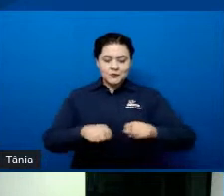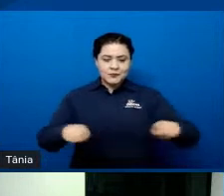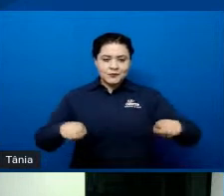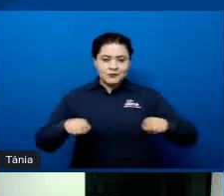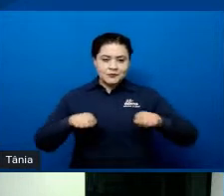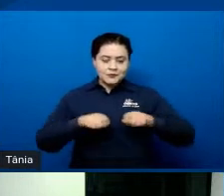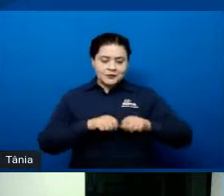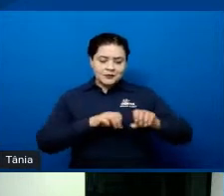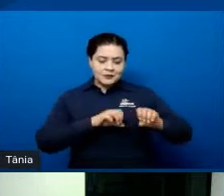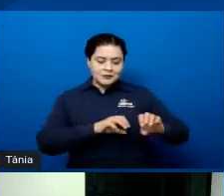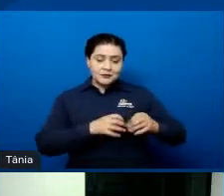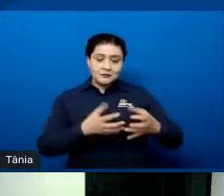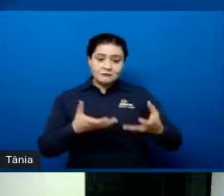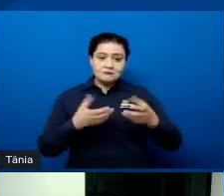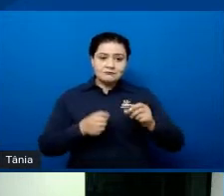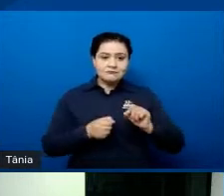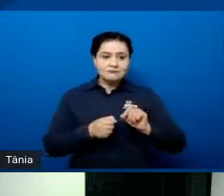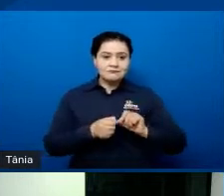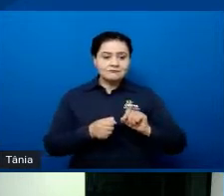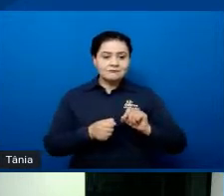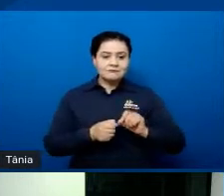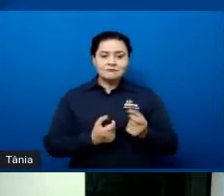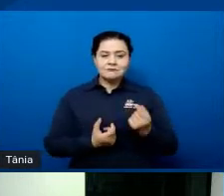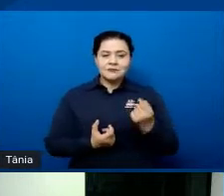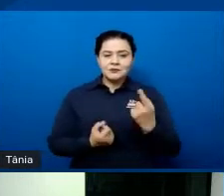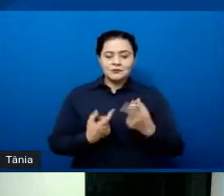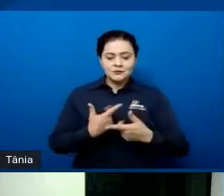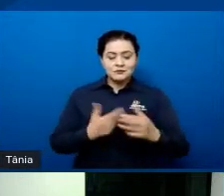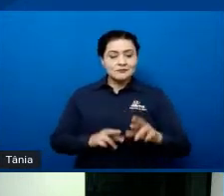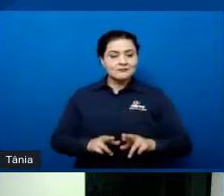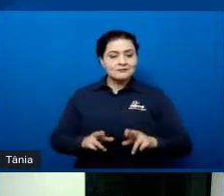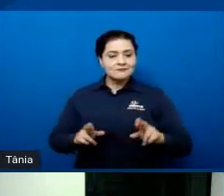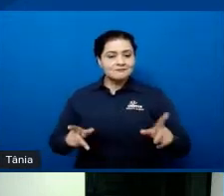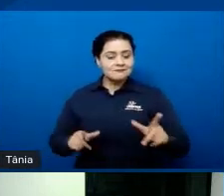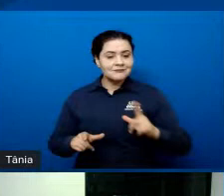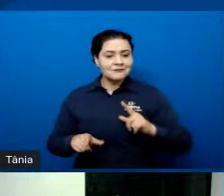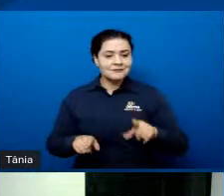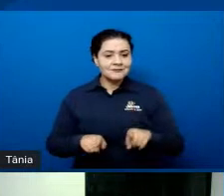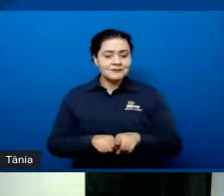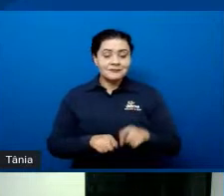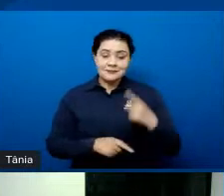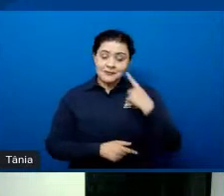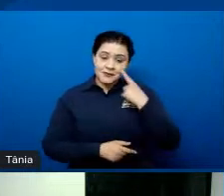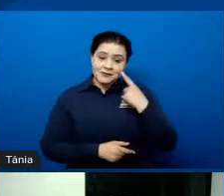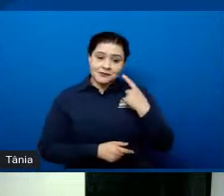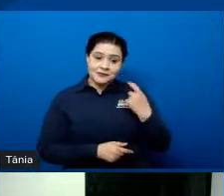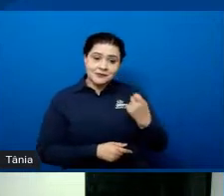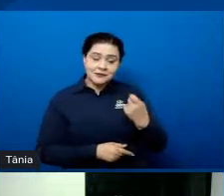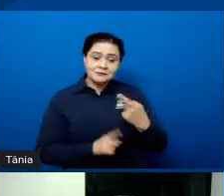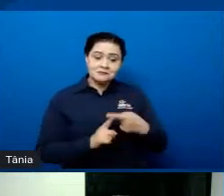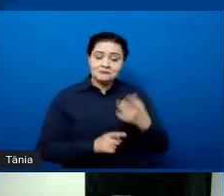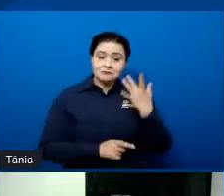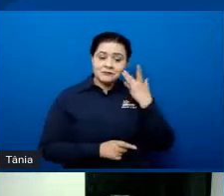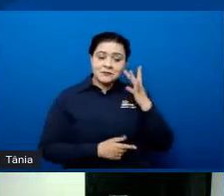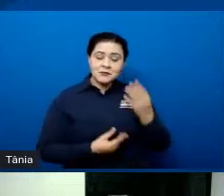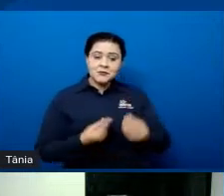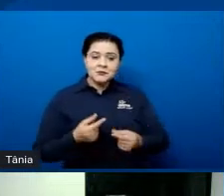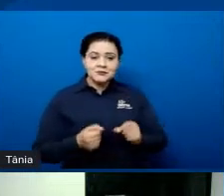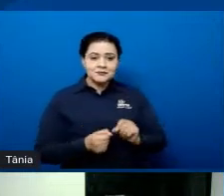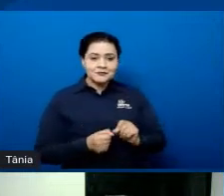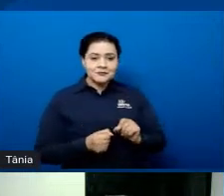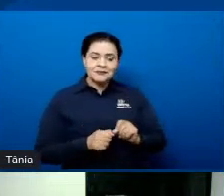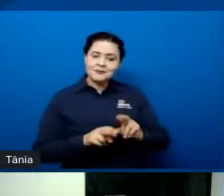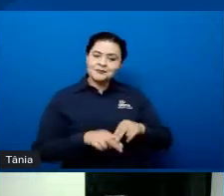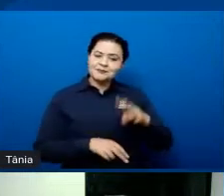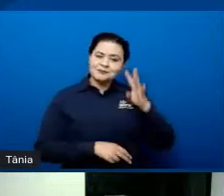eles querem fazer, né, alguma coisa diferente, eles têm essa, né, têm a ideia e não sabem como fazer. Eu acho que era